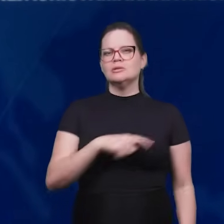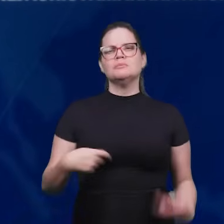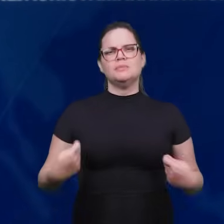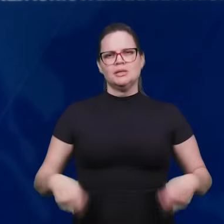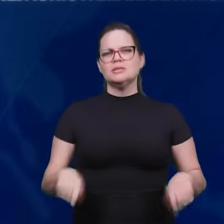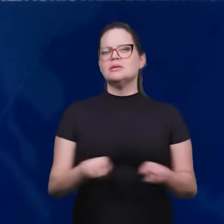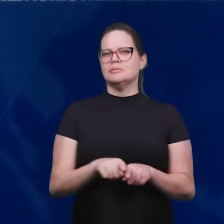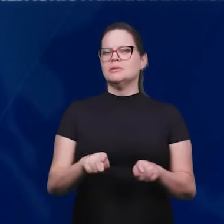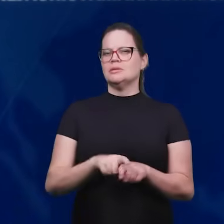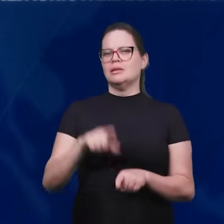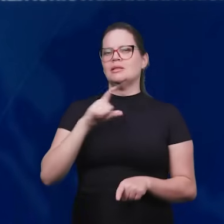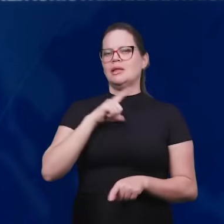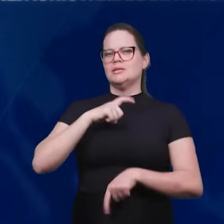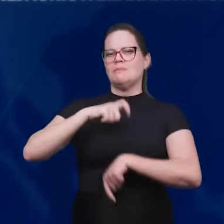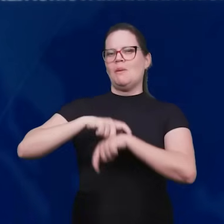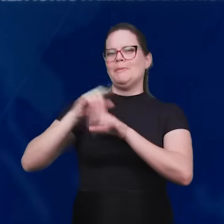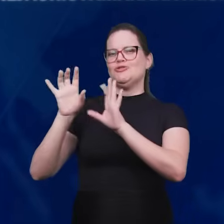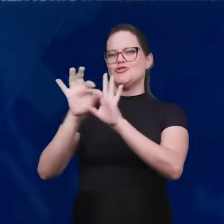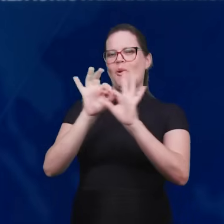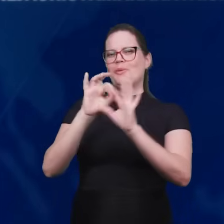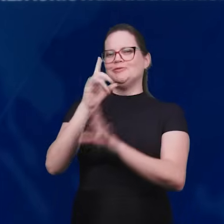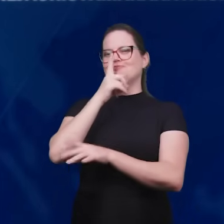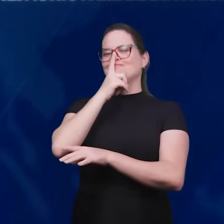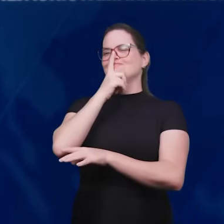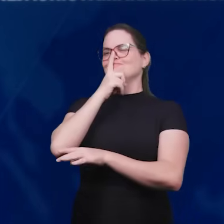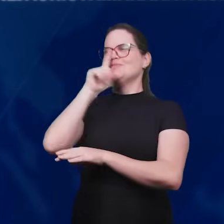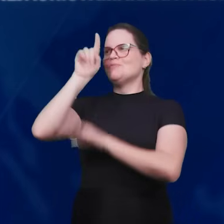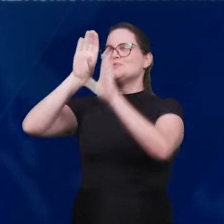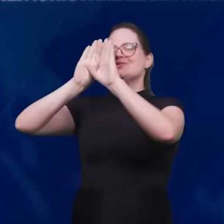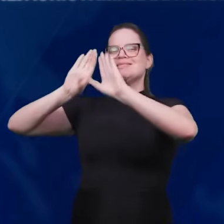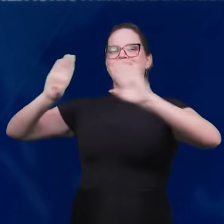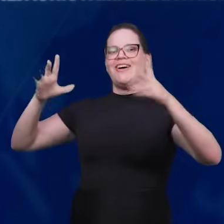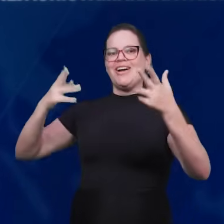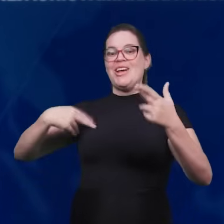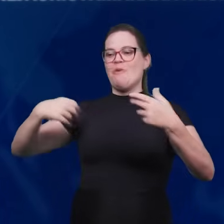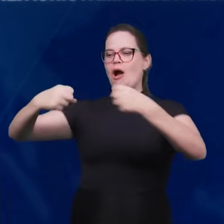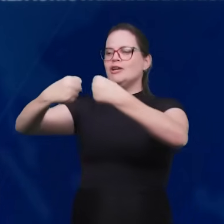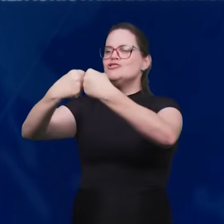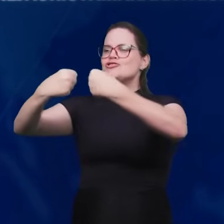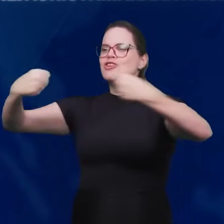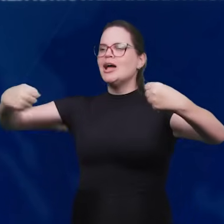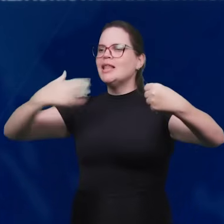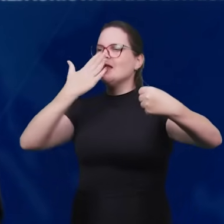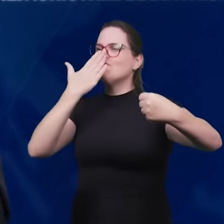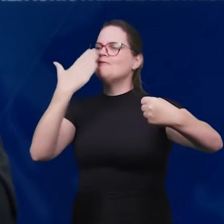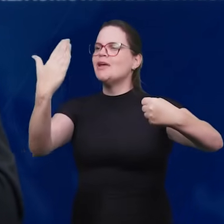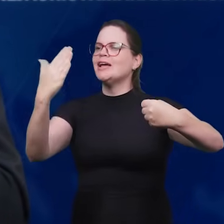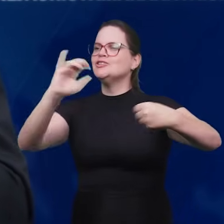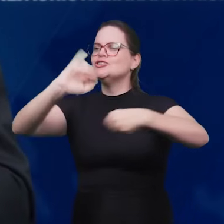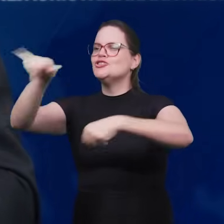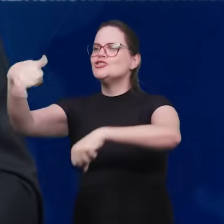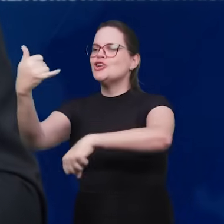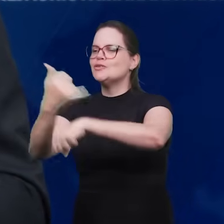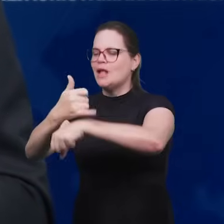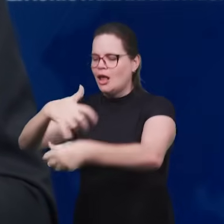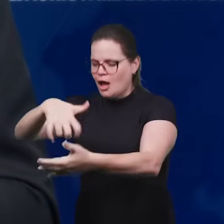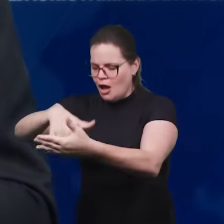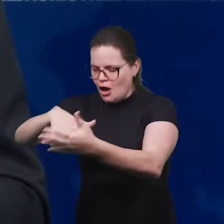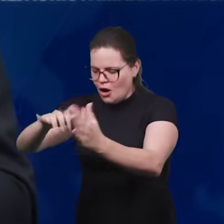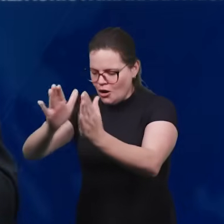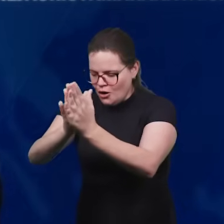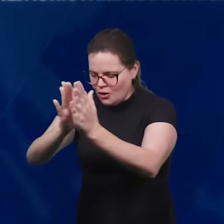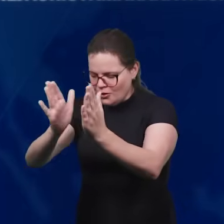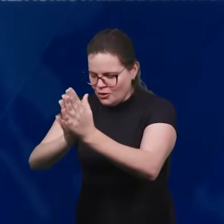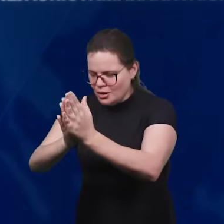janela aberta para Jerusalém. Temos que viver aqui, como Daniel viveu na Babilônia, cuidando dos